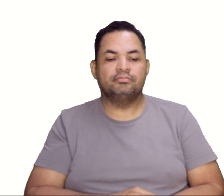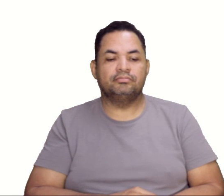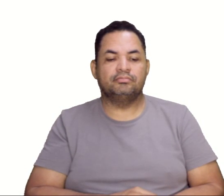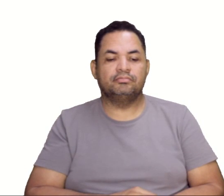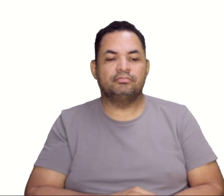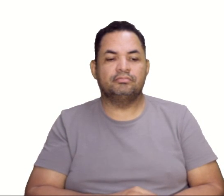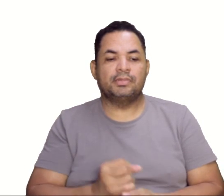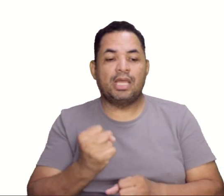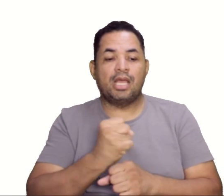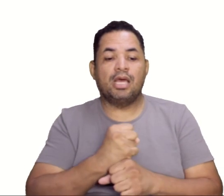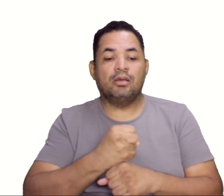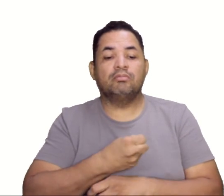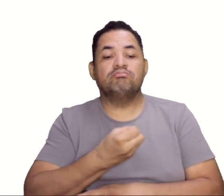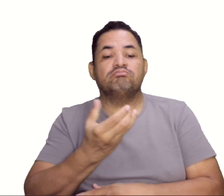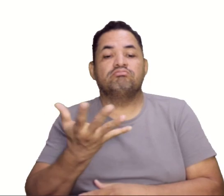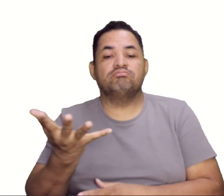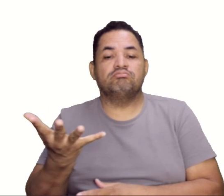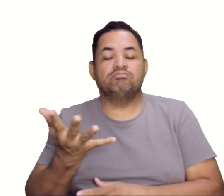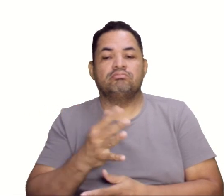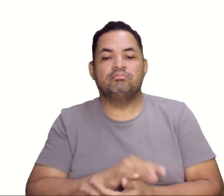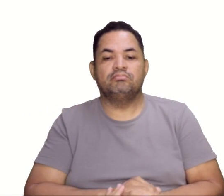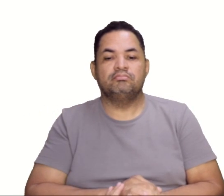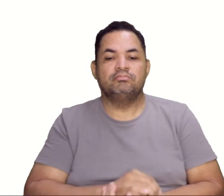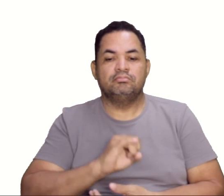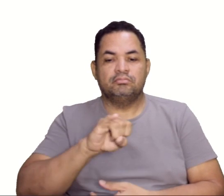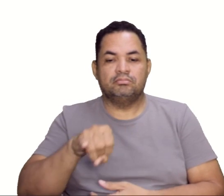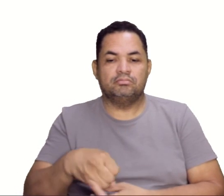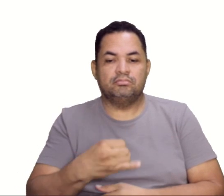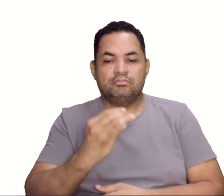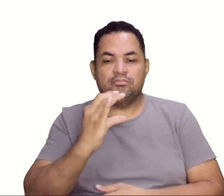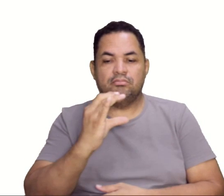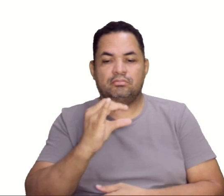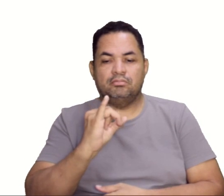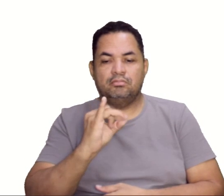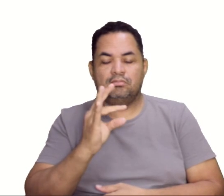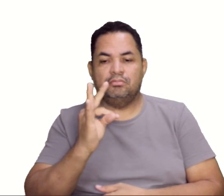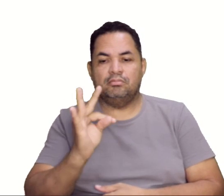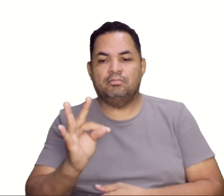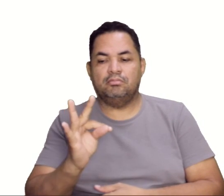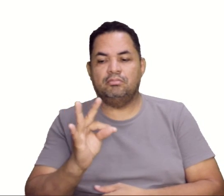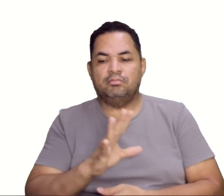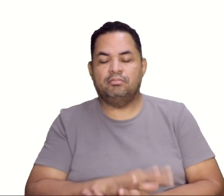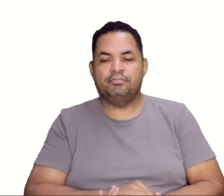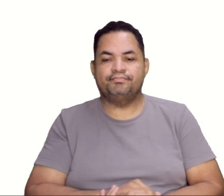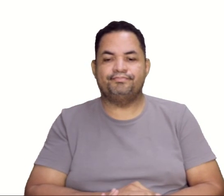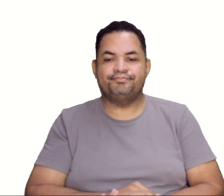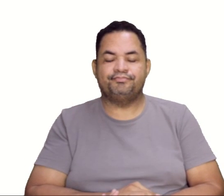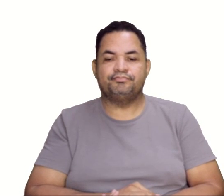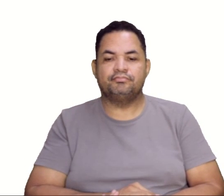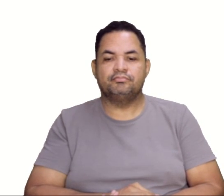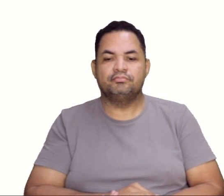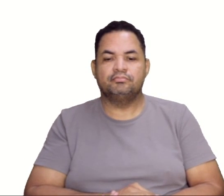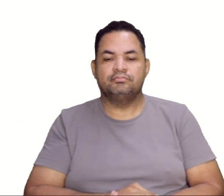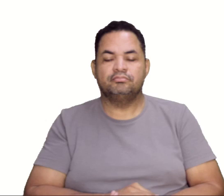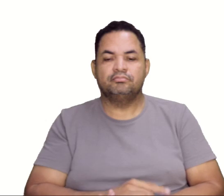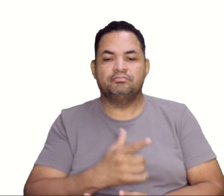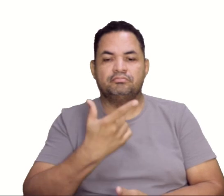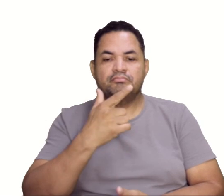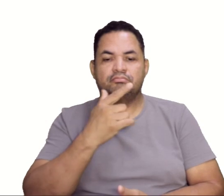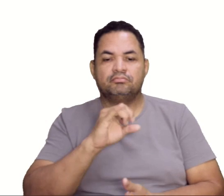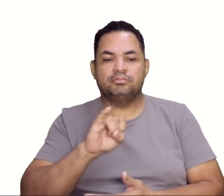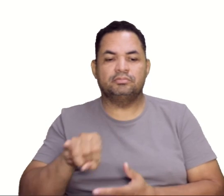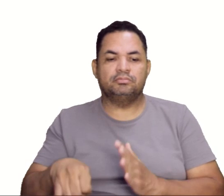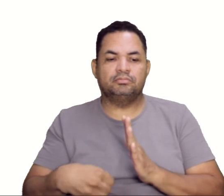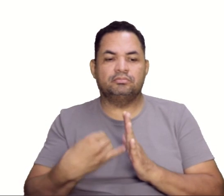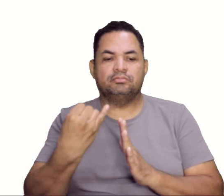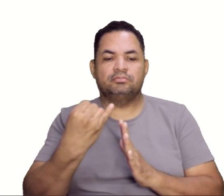certo então vamos pegar outra corzinha aqui J igual a City capital vezes a taxa vezes o tempo mas eu não tenho o juro